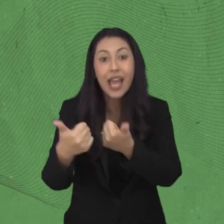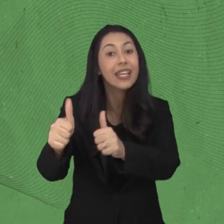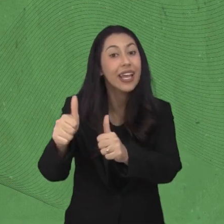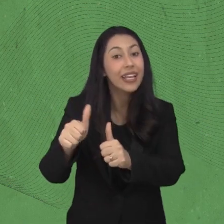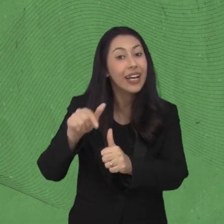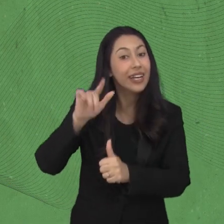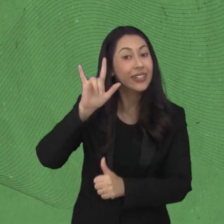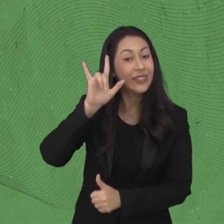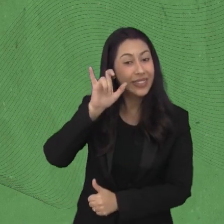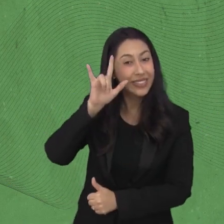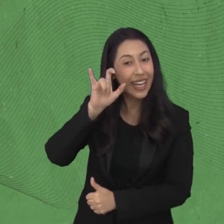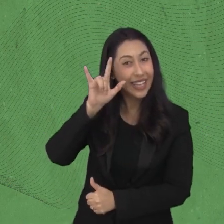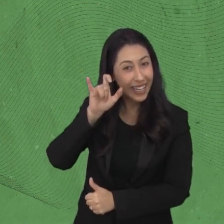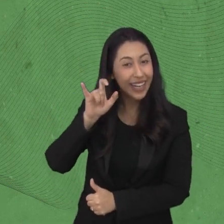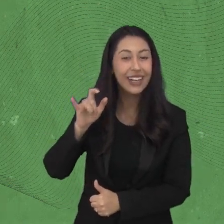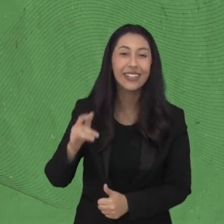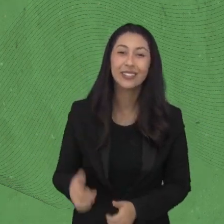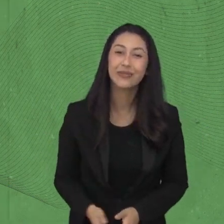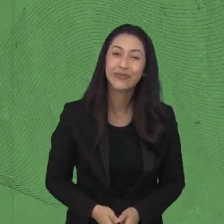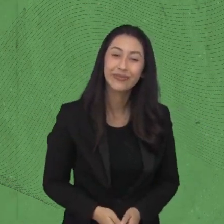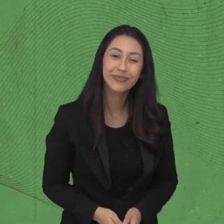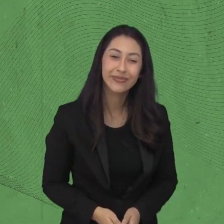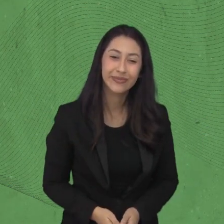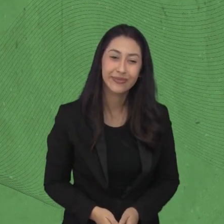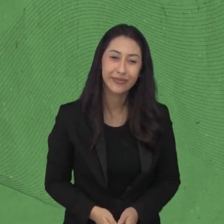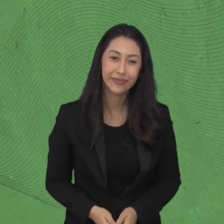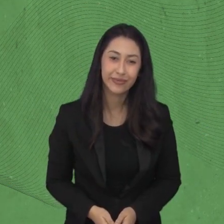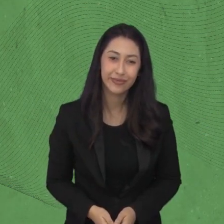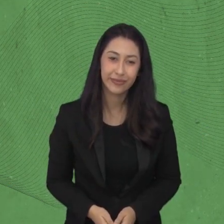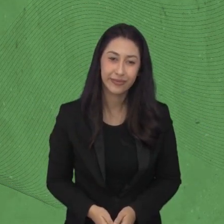página, @Circolorê. A gente se encontra no festival.